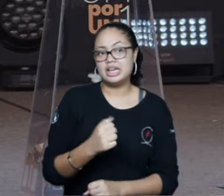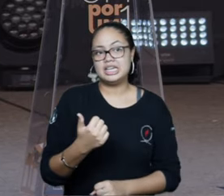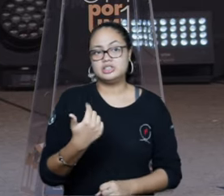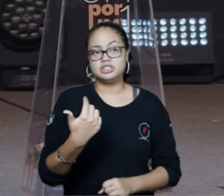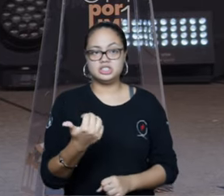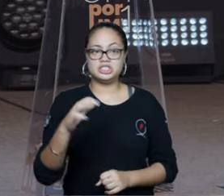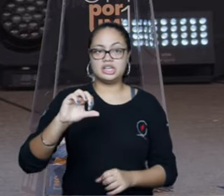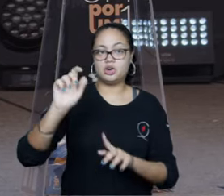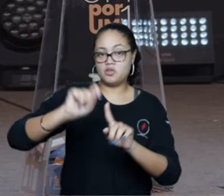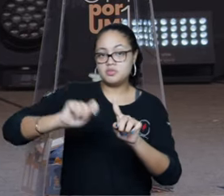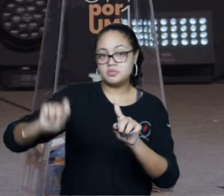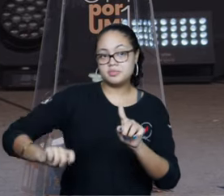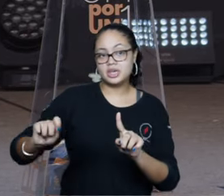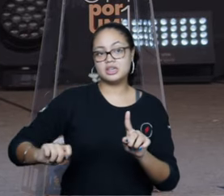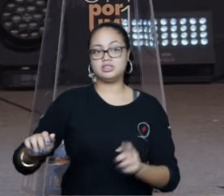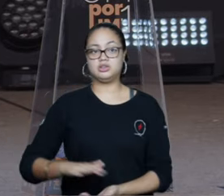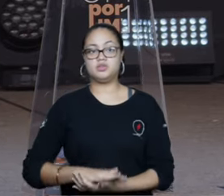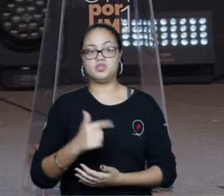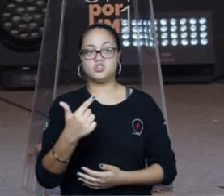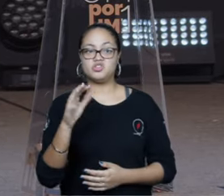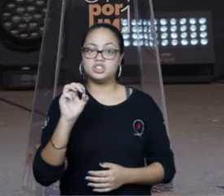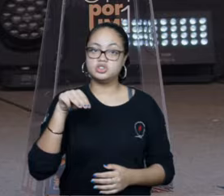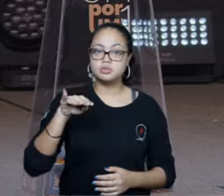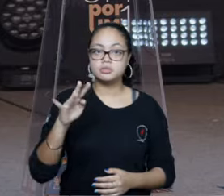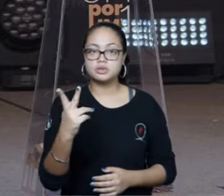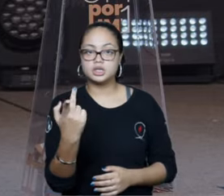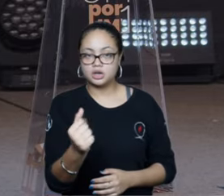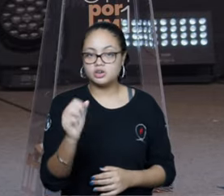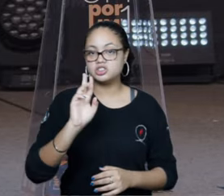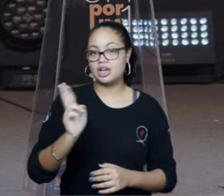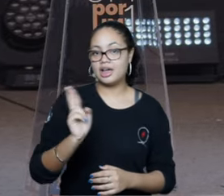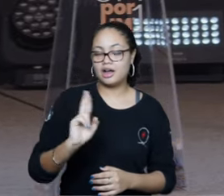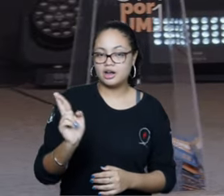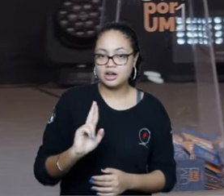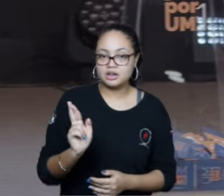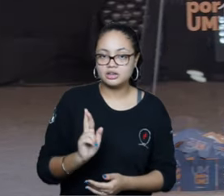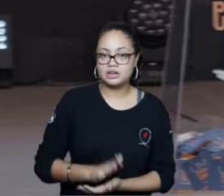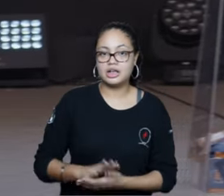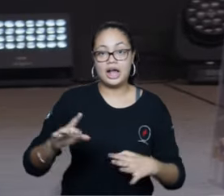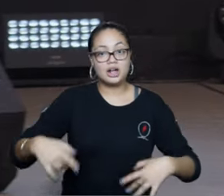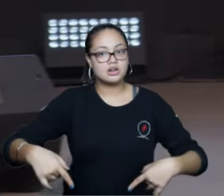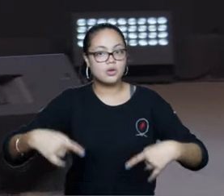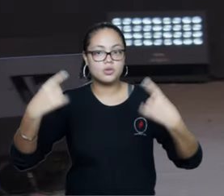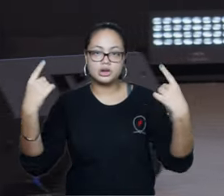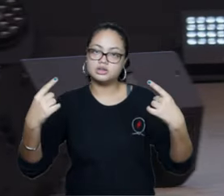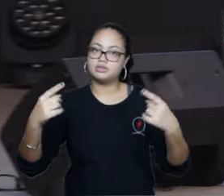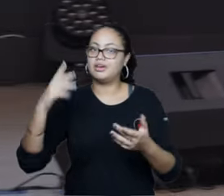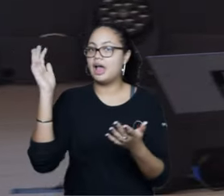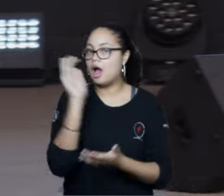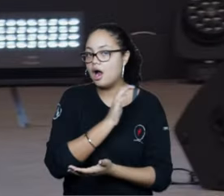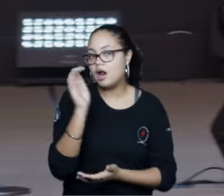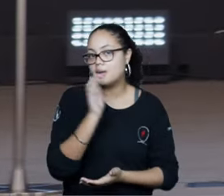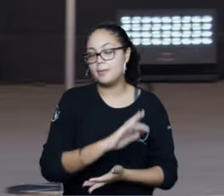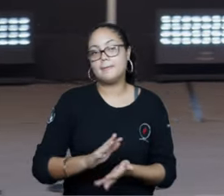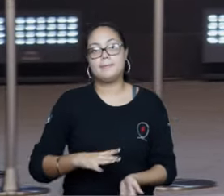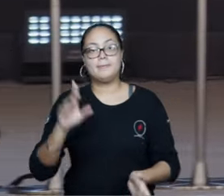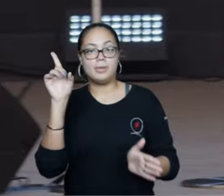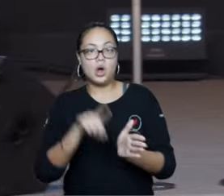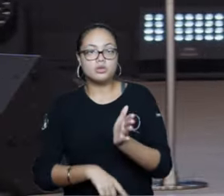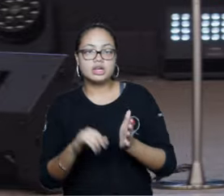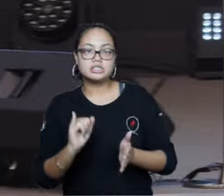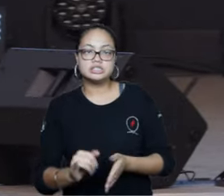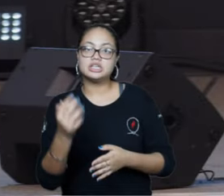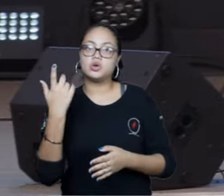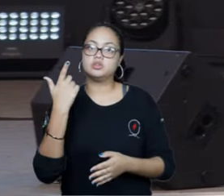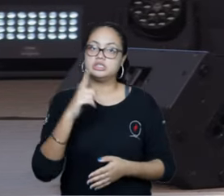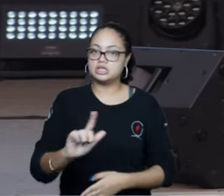27 milhões de reais em 19 meses no chão a inauguração Me perguntaram se eu